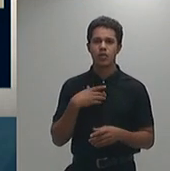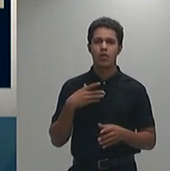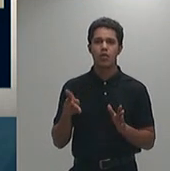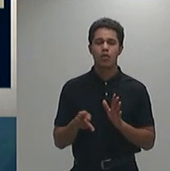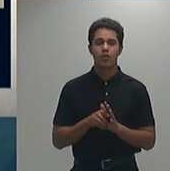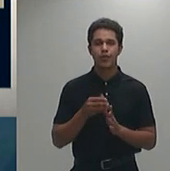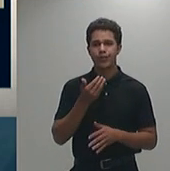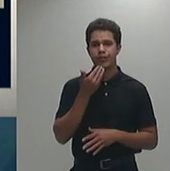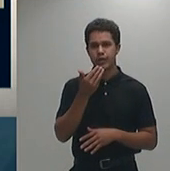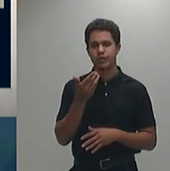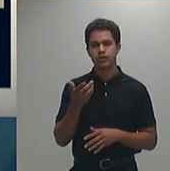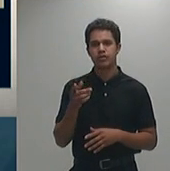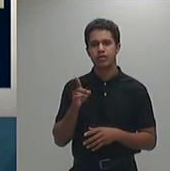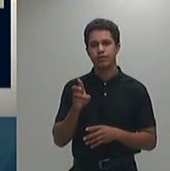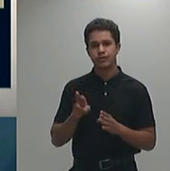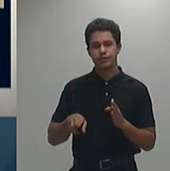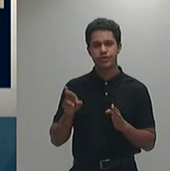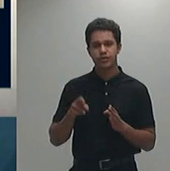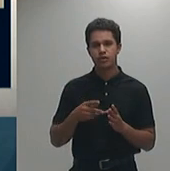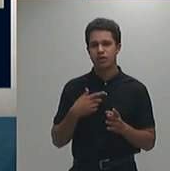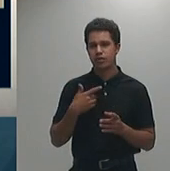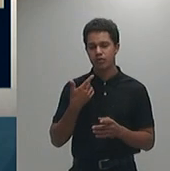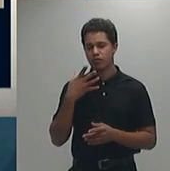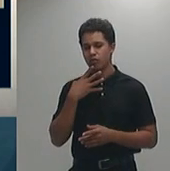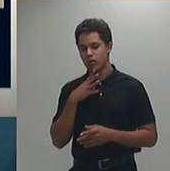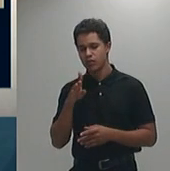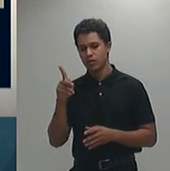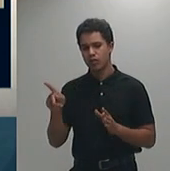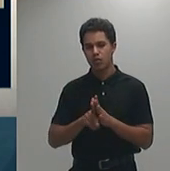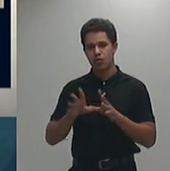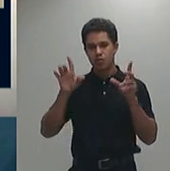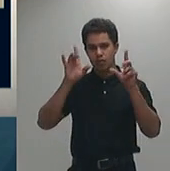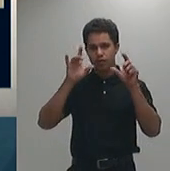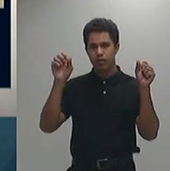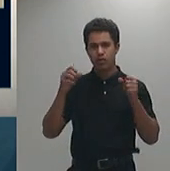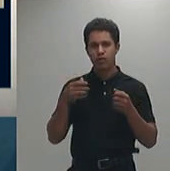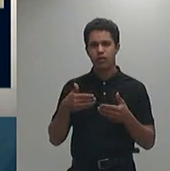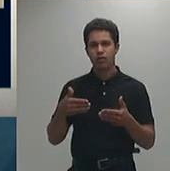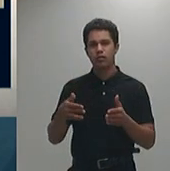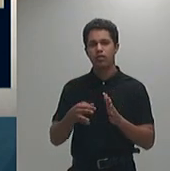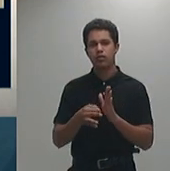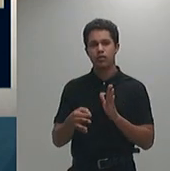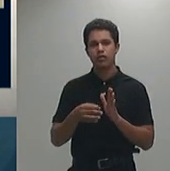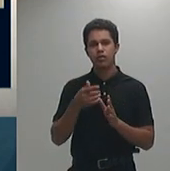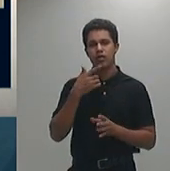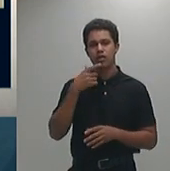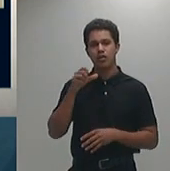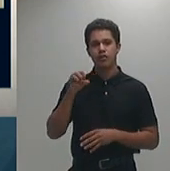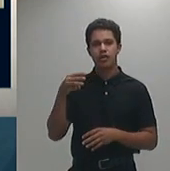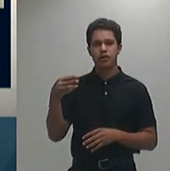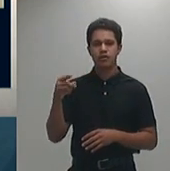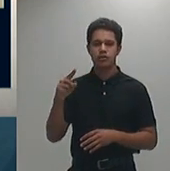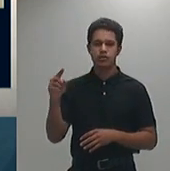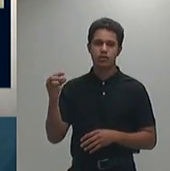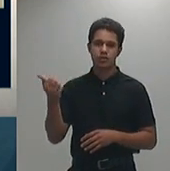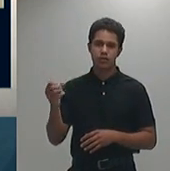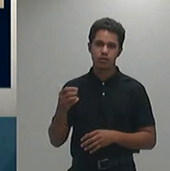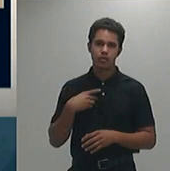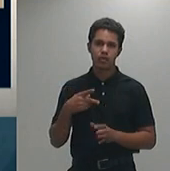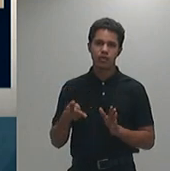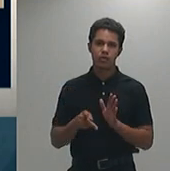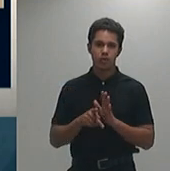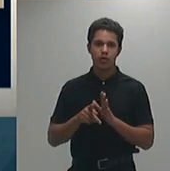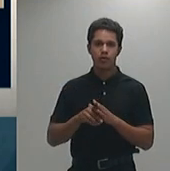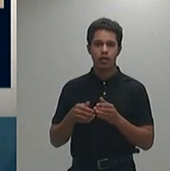em princípio não seria conhecido pelo tribunal arbitral dos procedimentos arbitrais 93/100 E pelo fato de a companhia não Ostentar